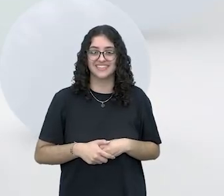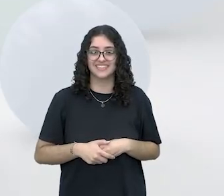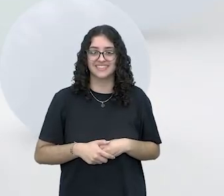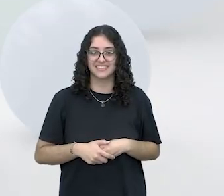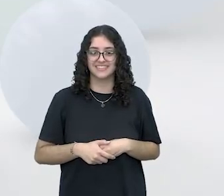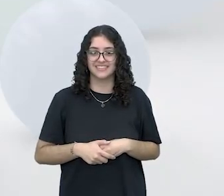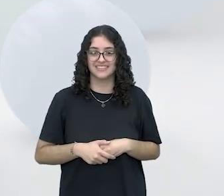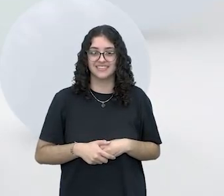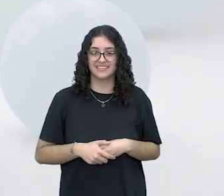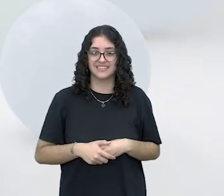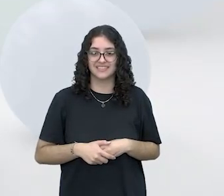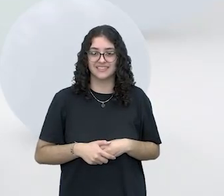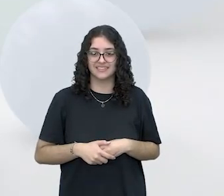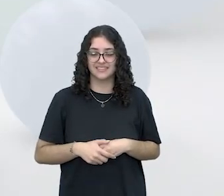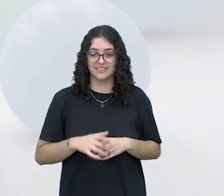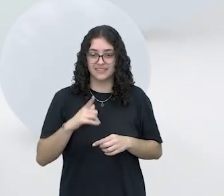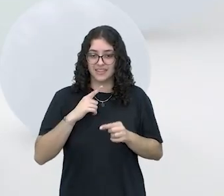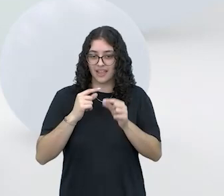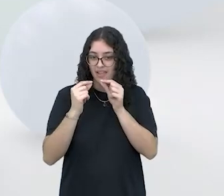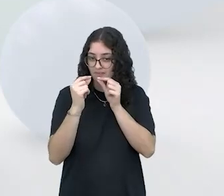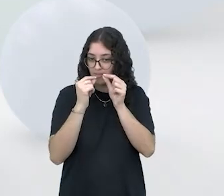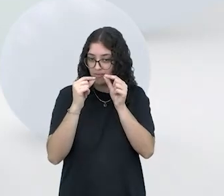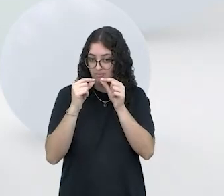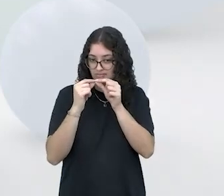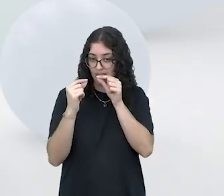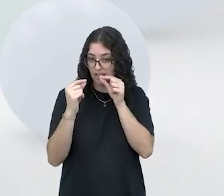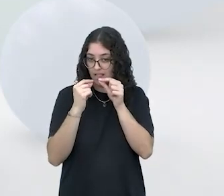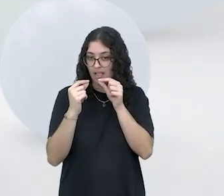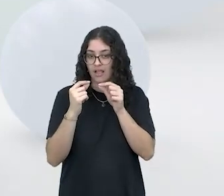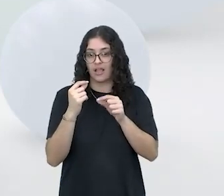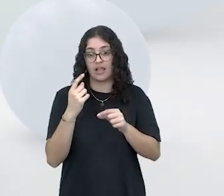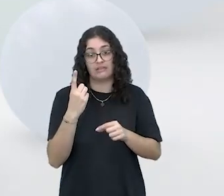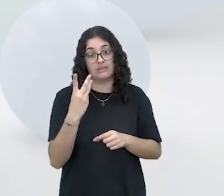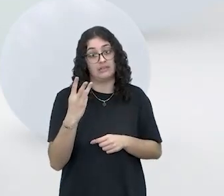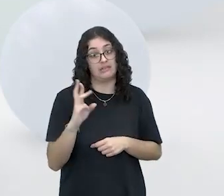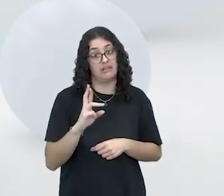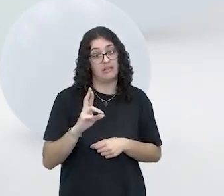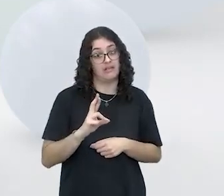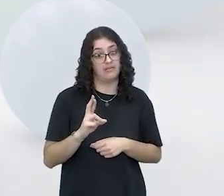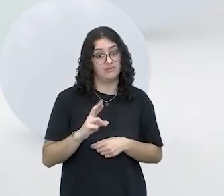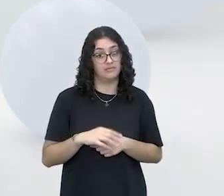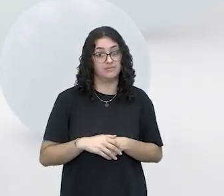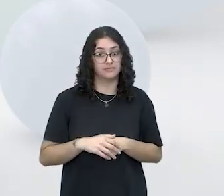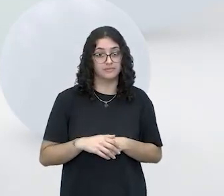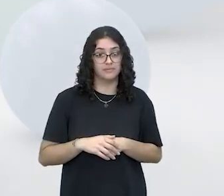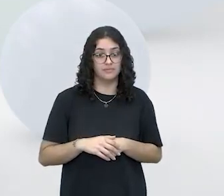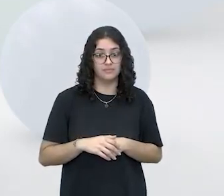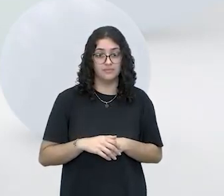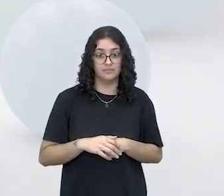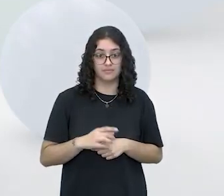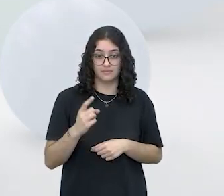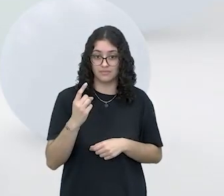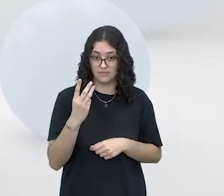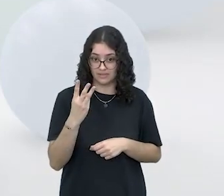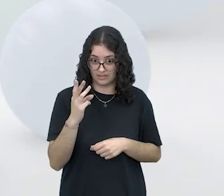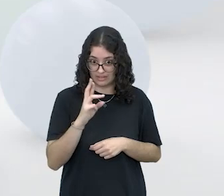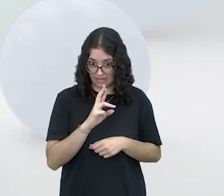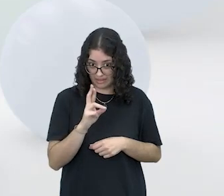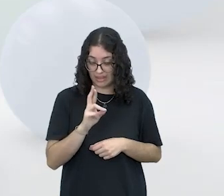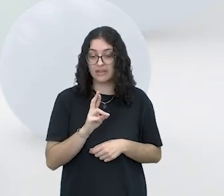O cara colocou Fio dental tá... Eu paguei R$13. Hã? Paguei R$13 esse daí.